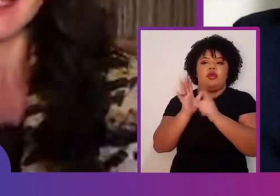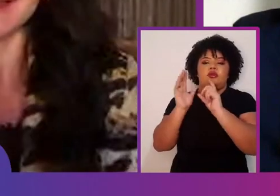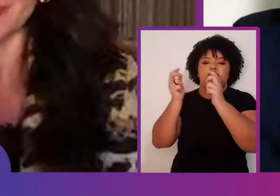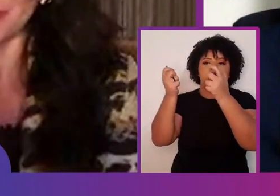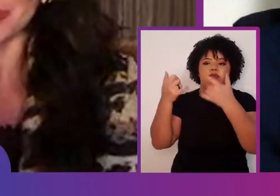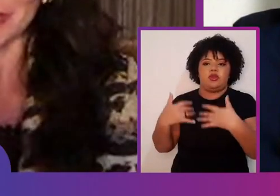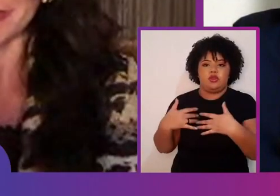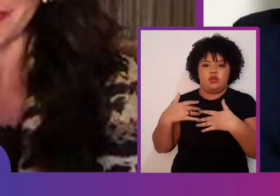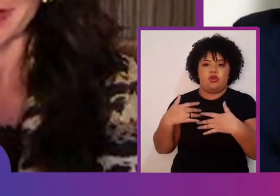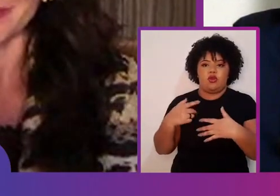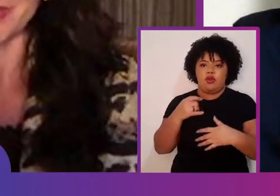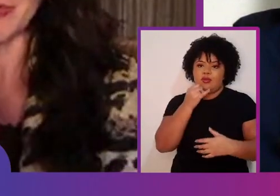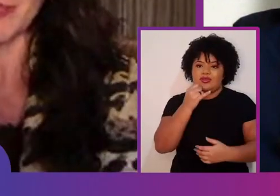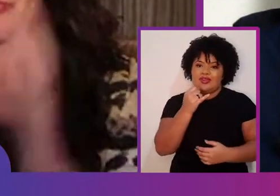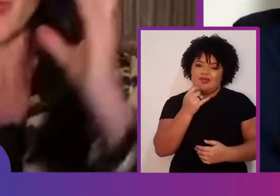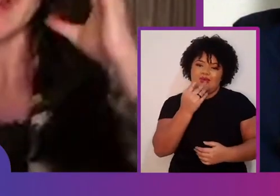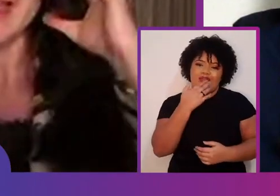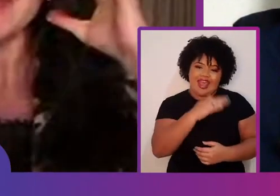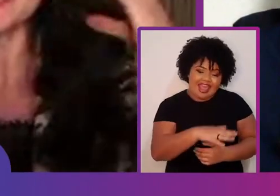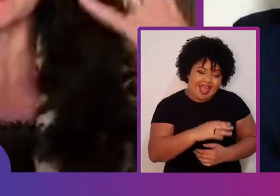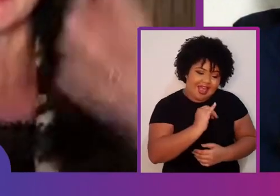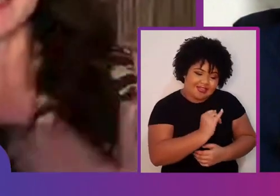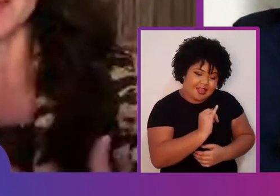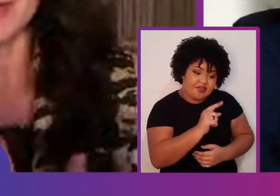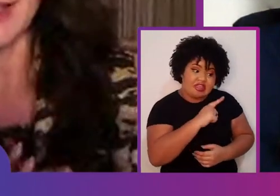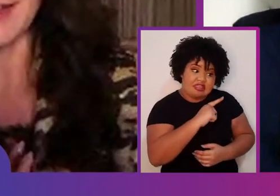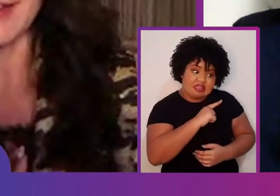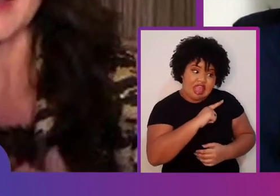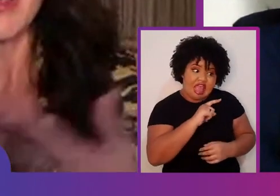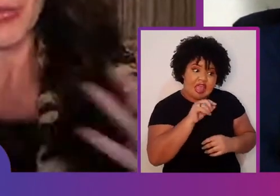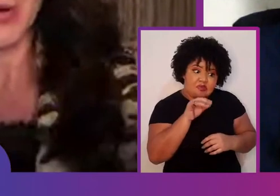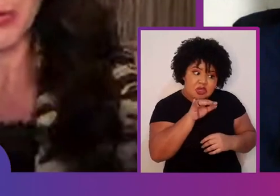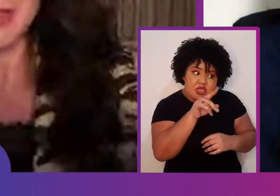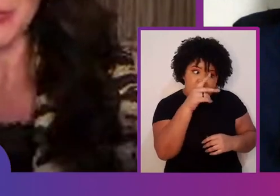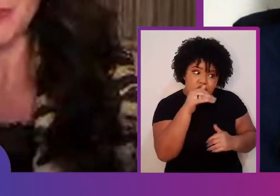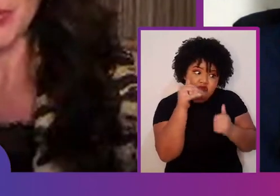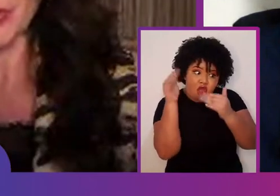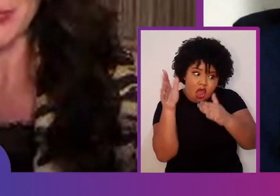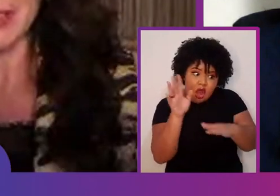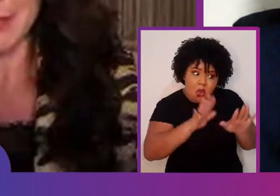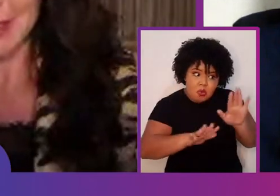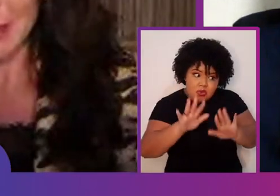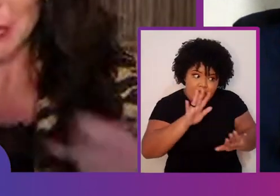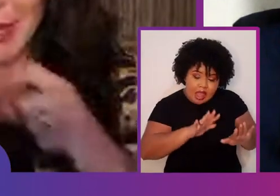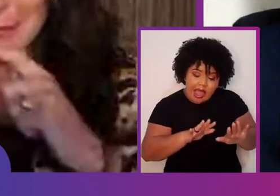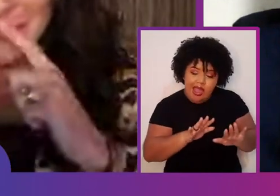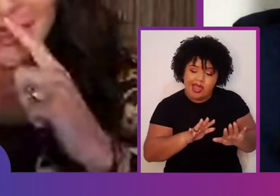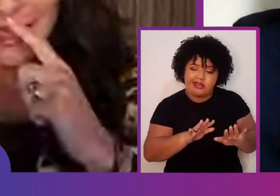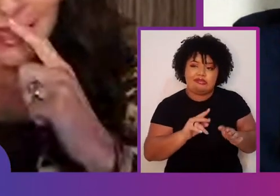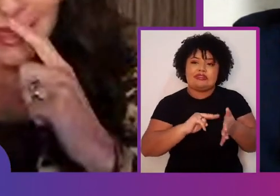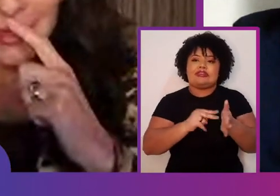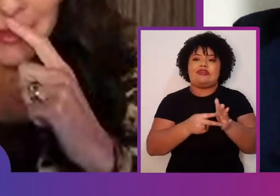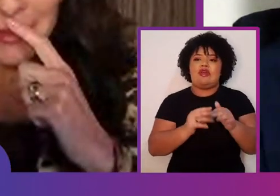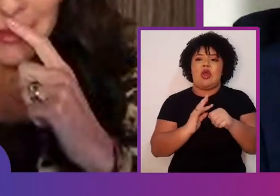para a criança que tem um bicho lá fora, porque isso provoca na imaginação dela uma coisa muito pior do que na verdade